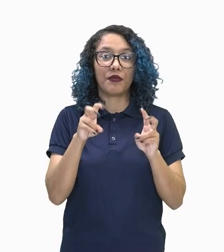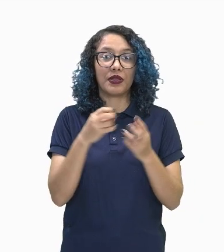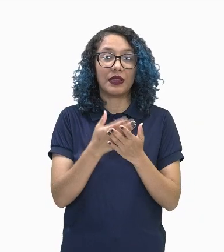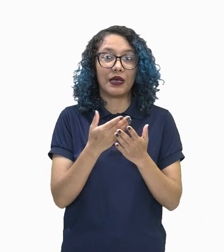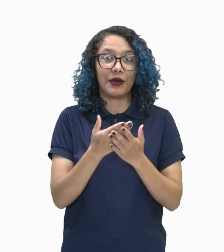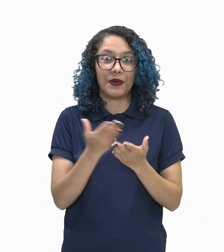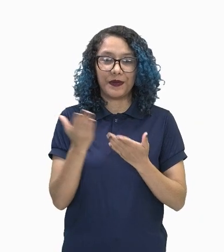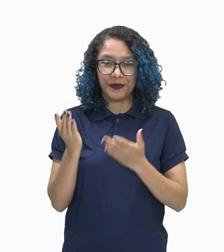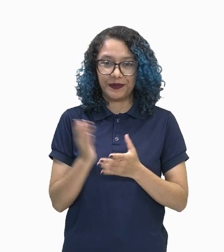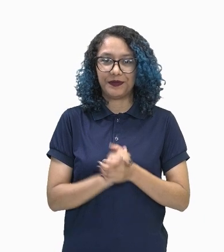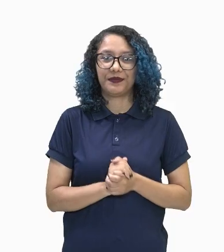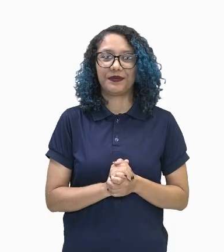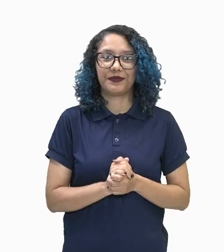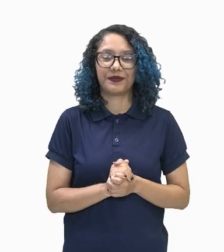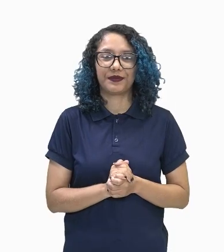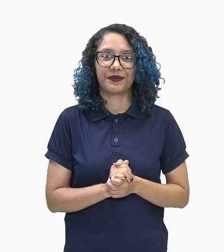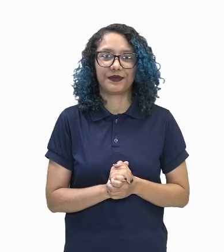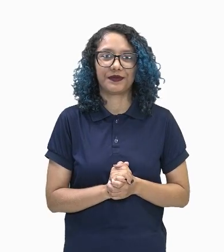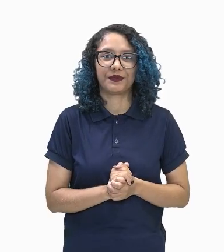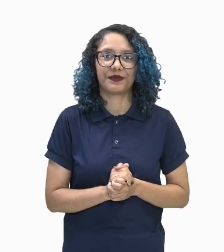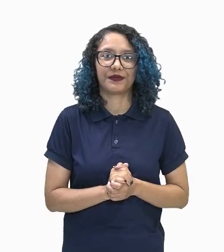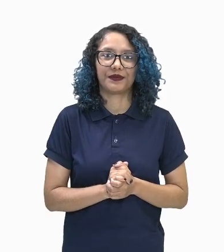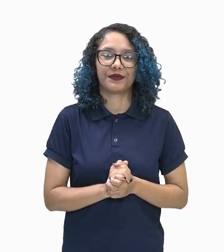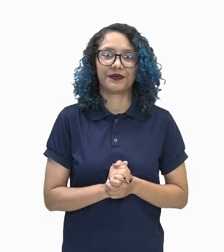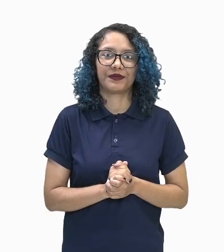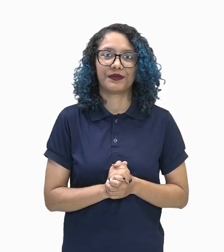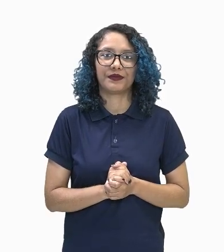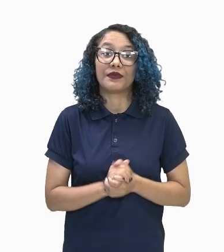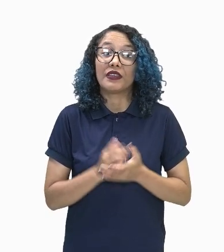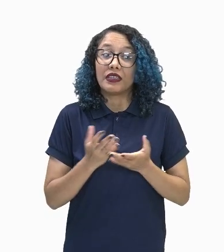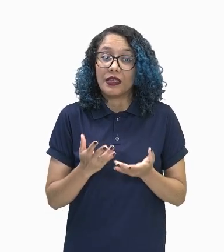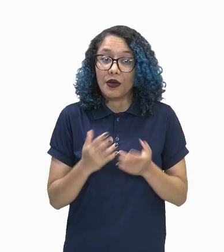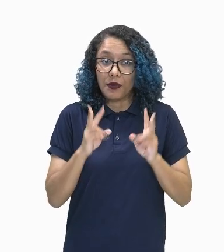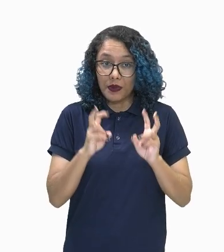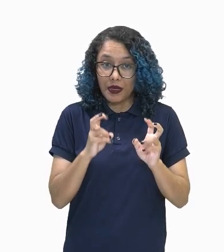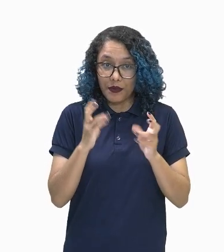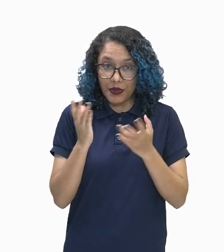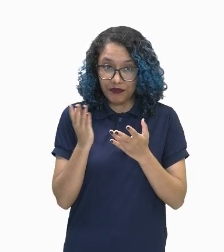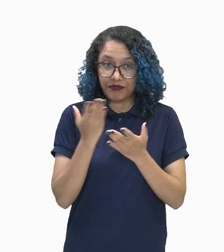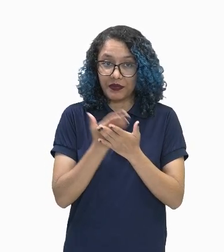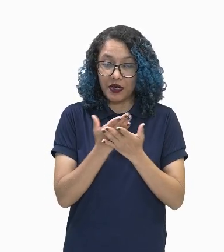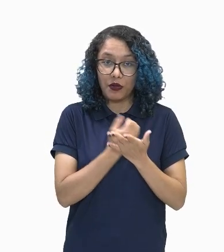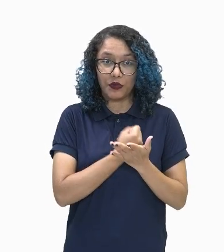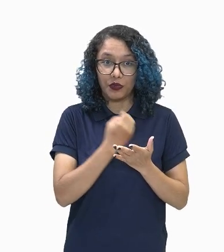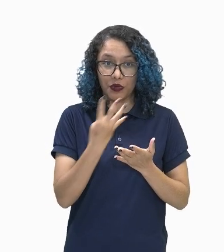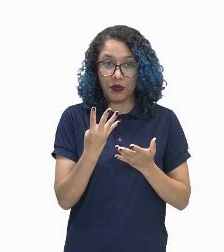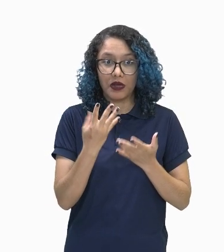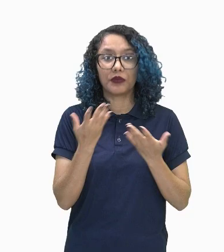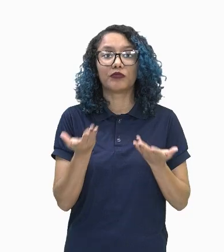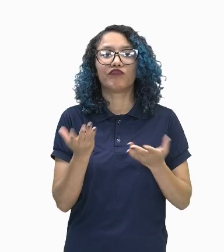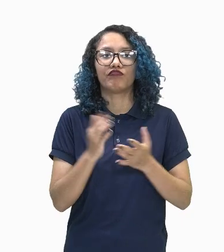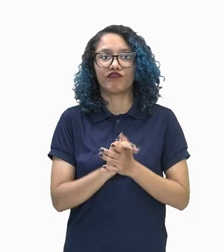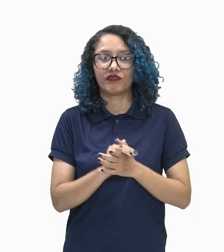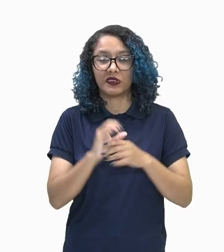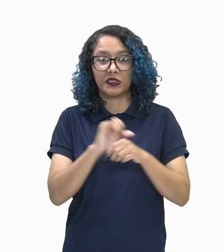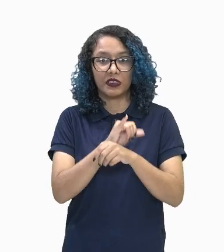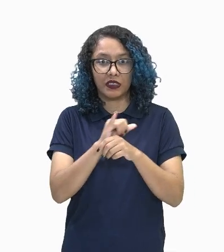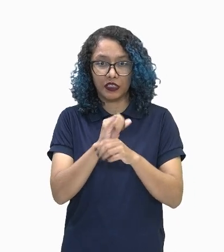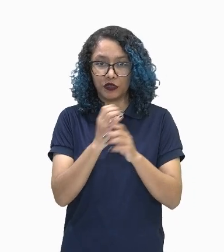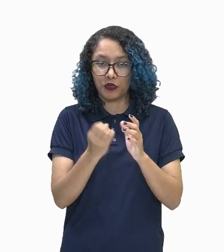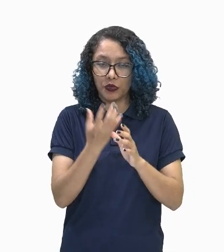conhecimento da nossa aula? Então, temos como objeto de conhecimento da aula 4, estratégia de